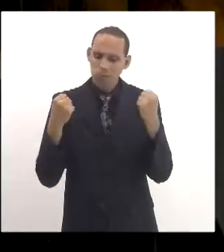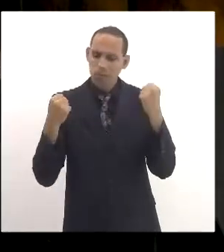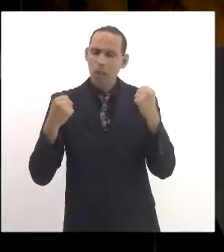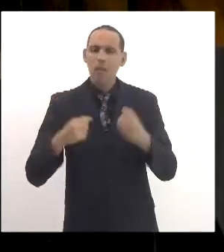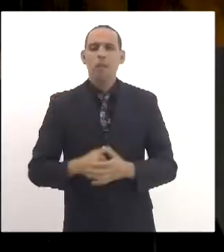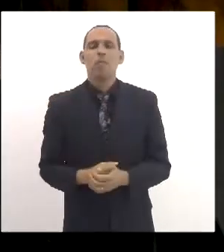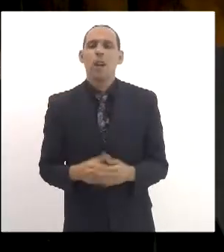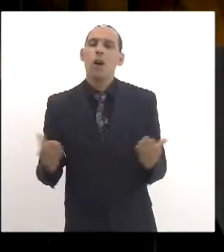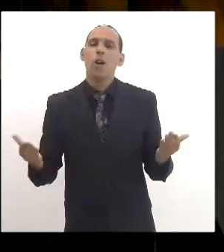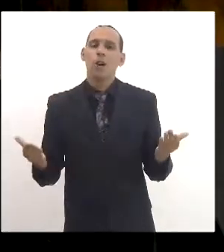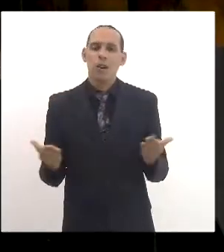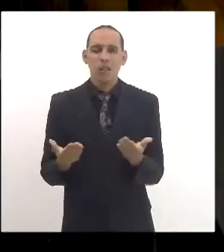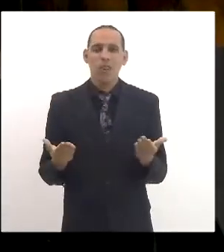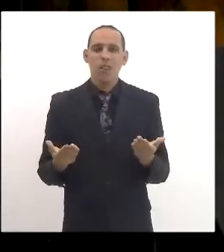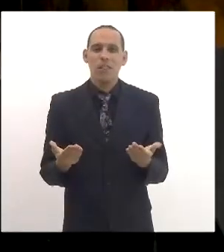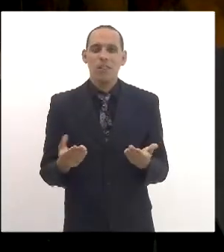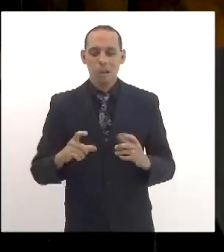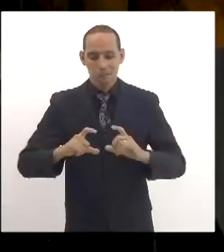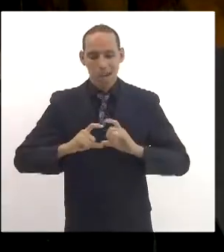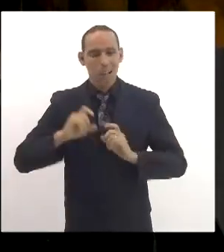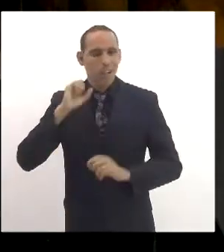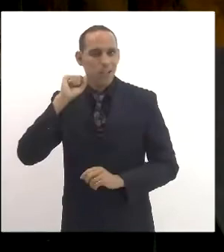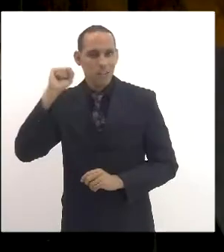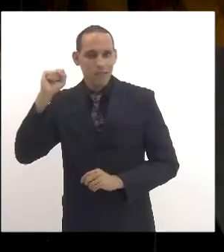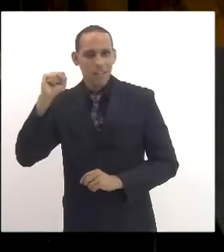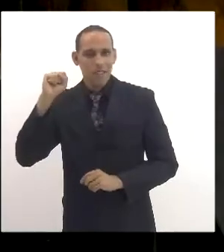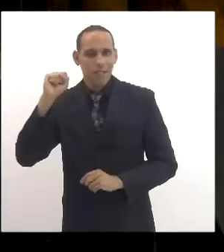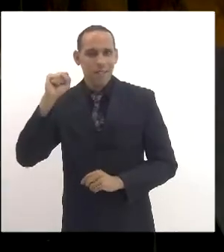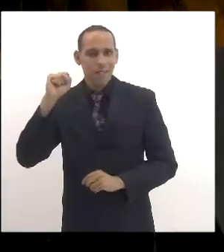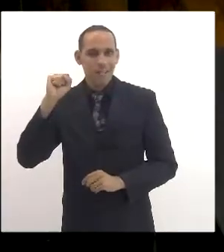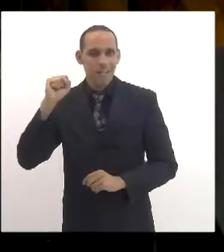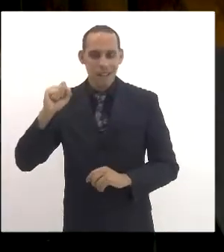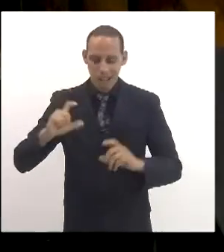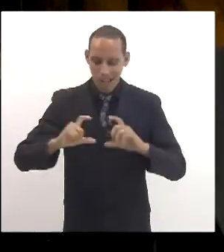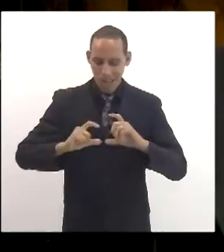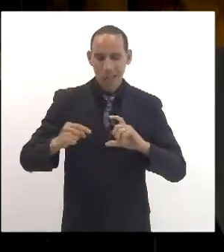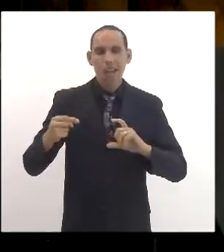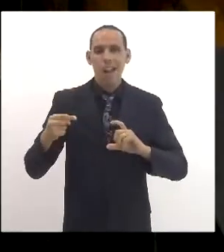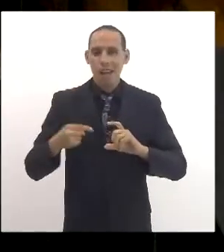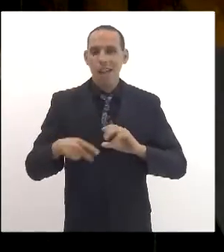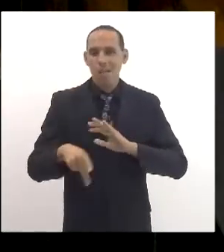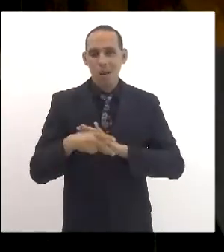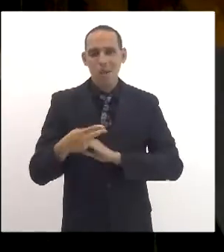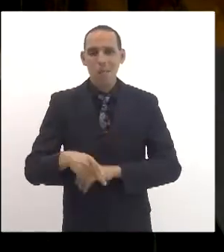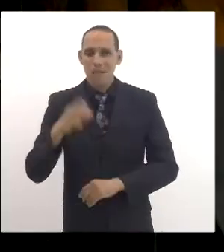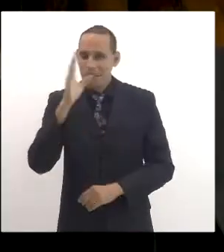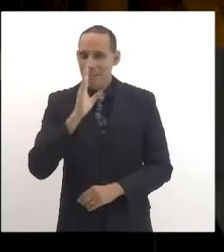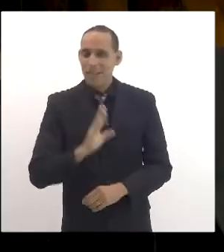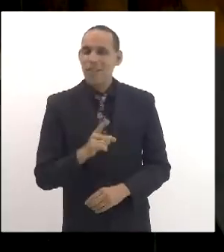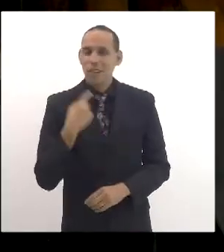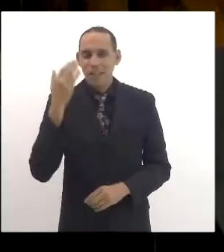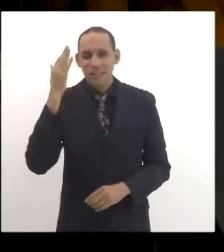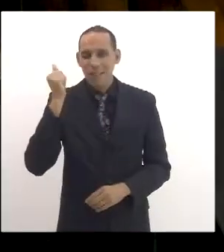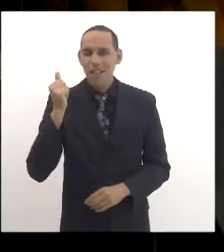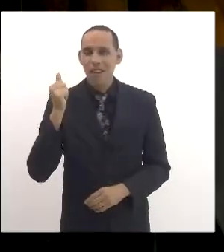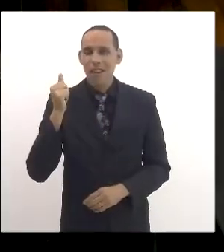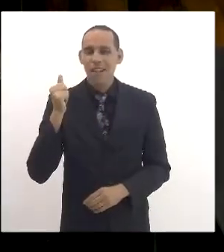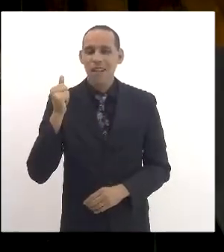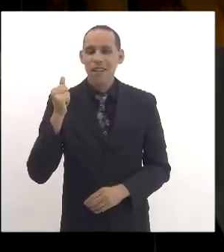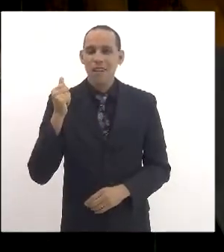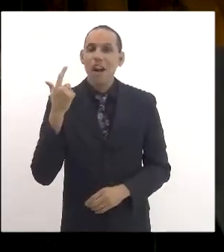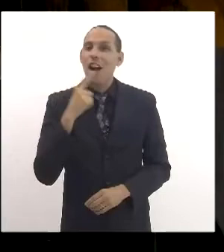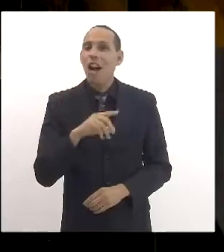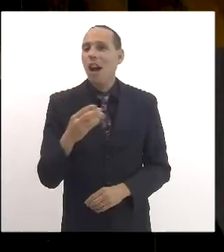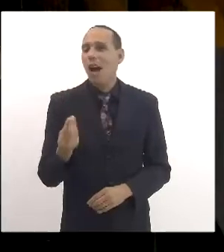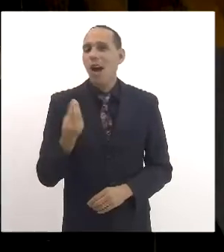robustas. Hoje, a medalha Tiradentes, que é uma medalha que refere à independência do Brasil, sabemos bem que só pode ser atingida com